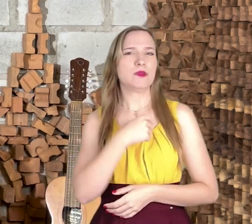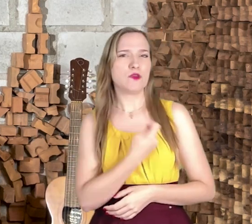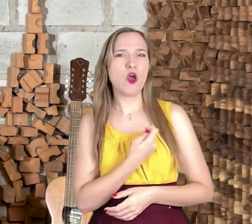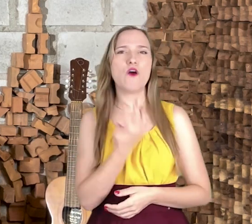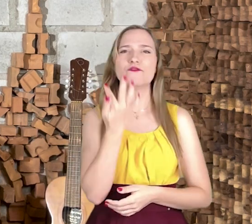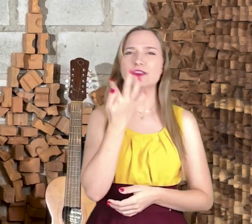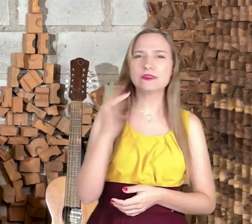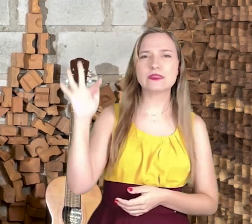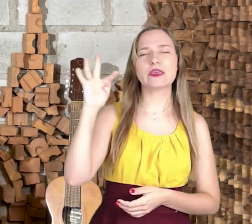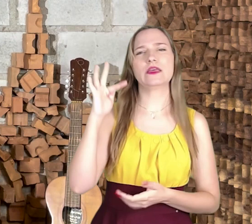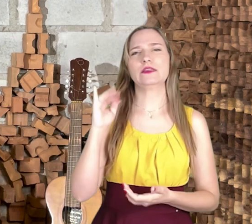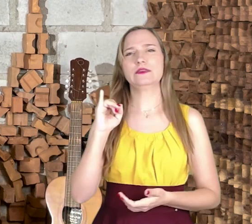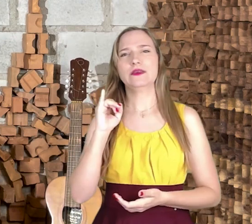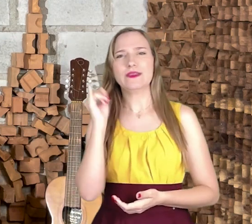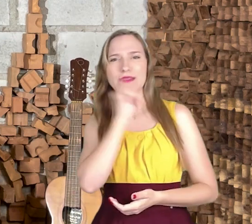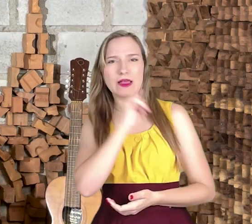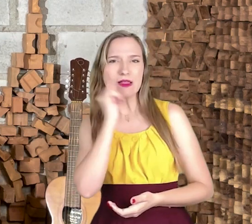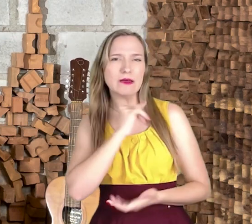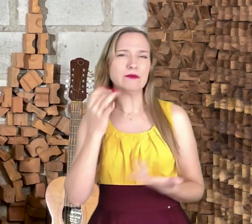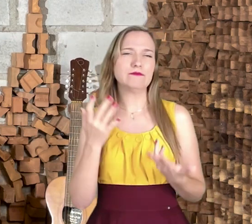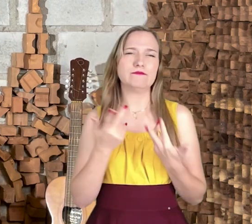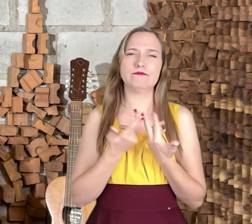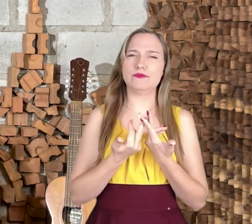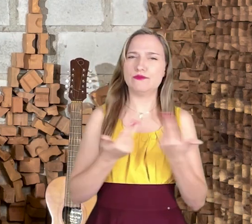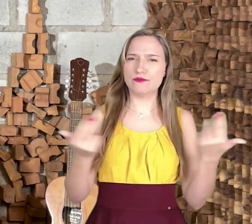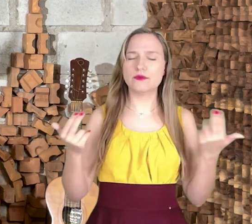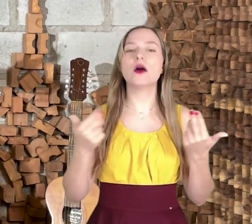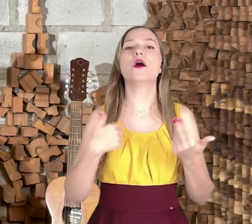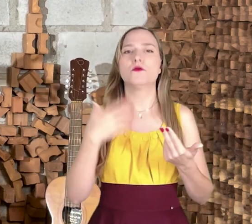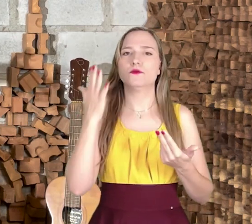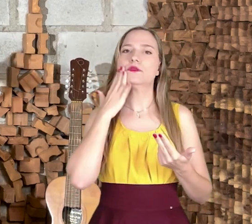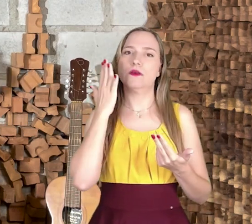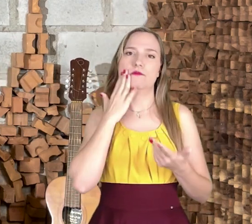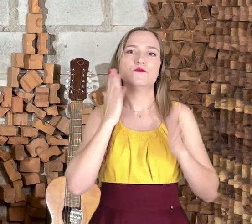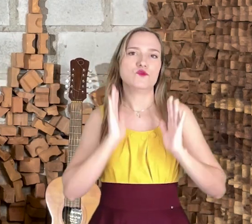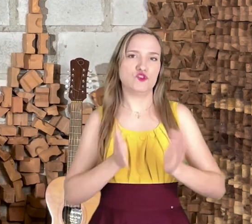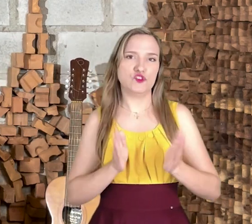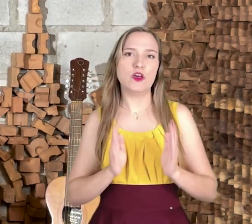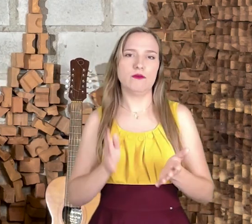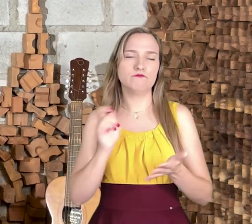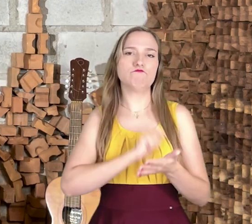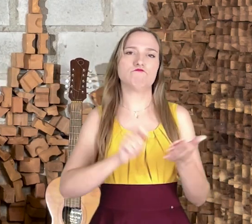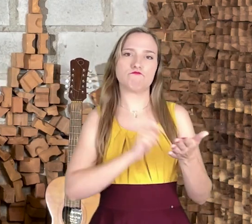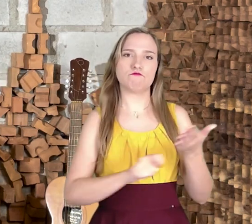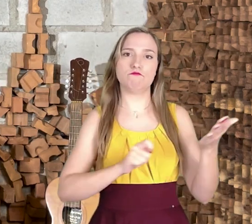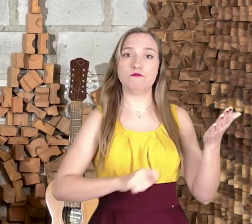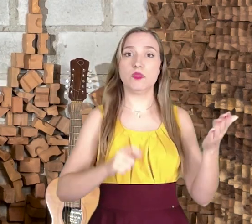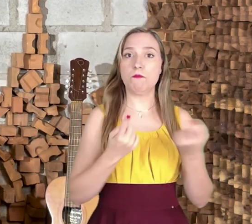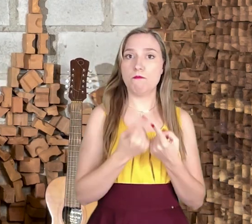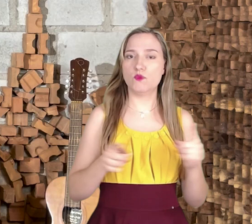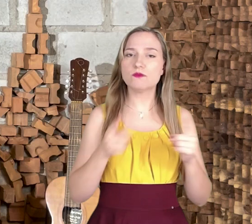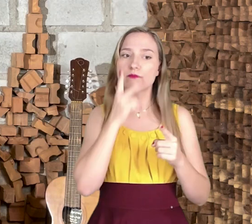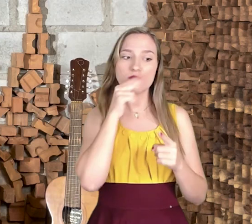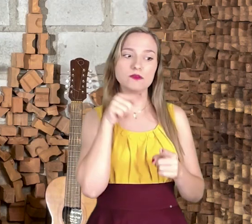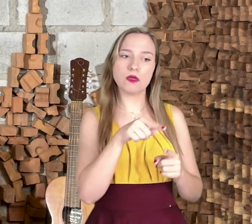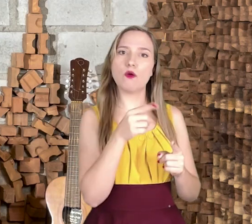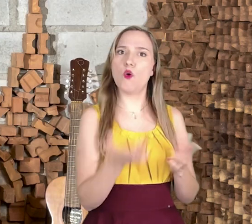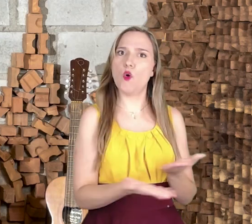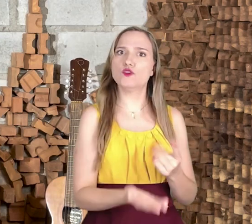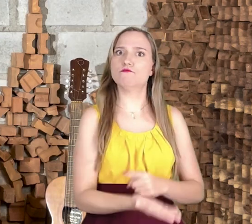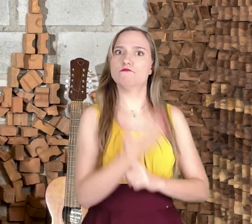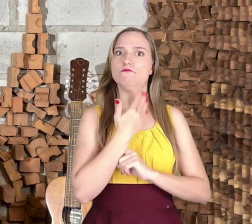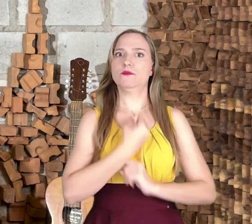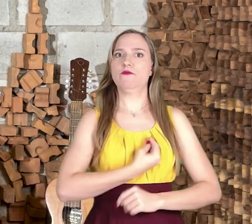italiano. Faço questão de ser um ser cosmopolita. Então a composição, para mim, ela é quase um meio de sobrevivência. Desses 30